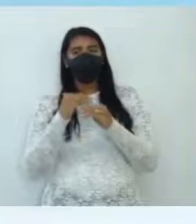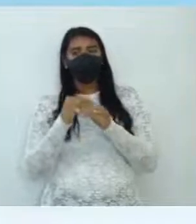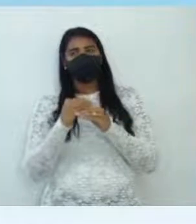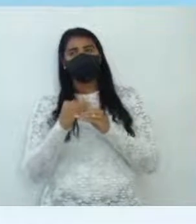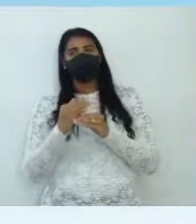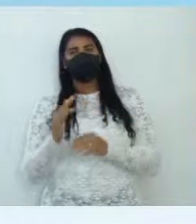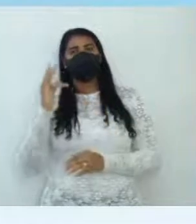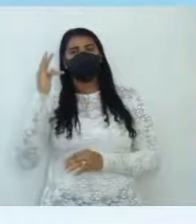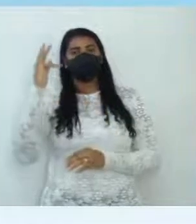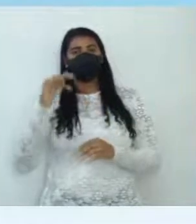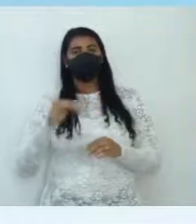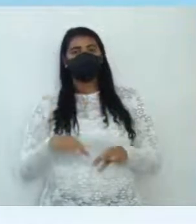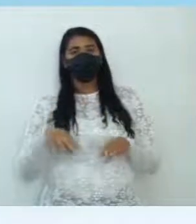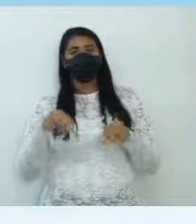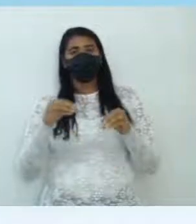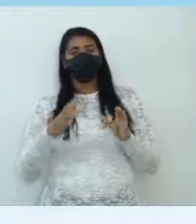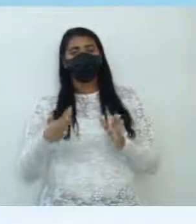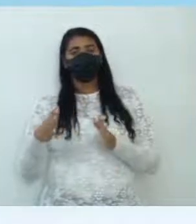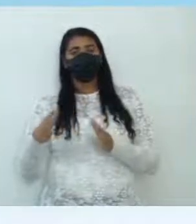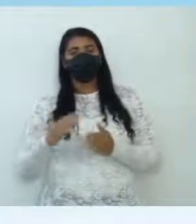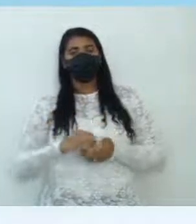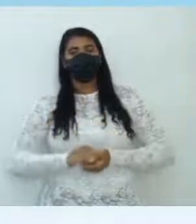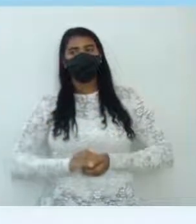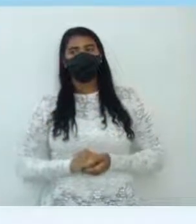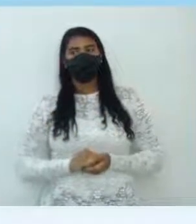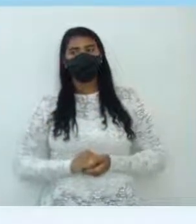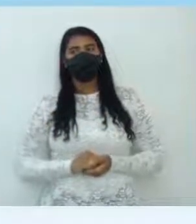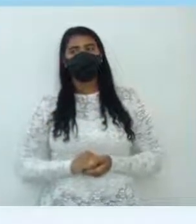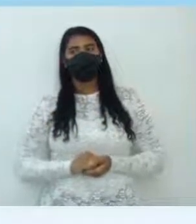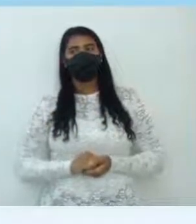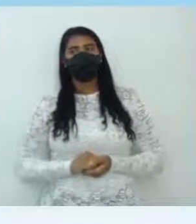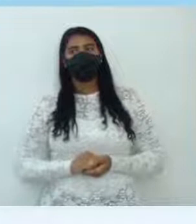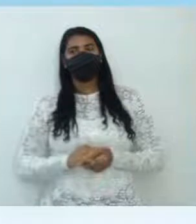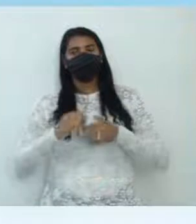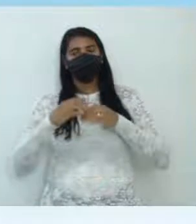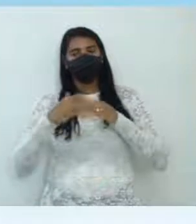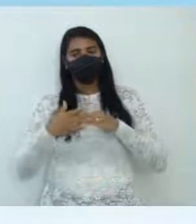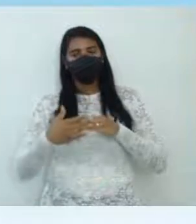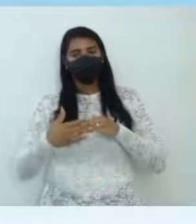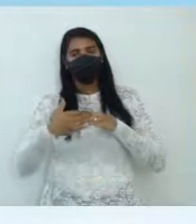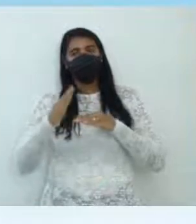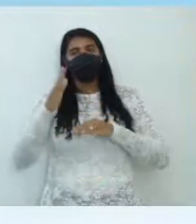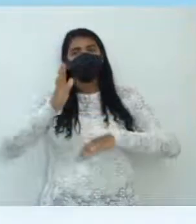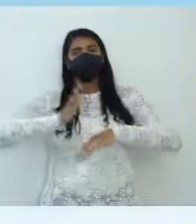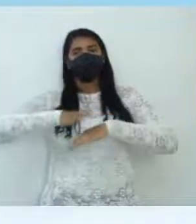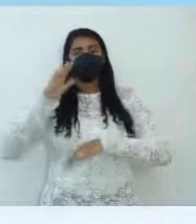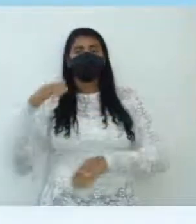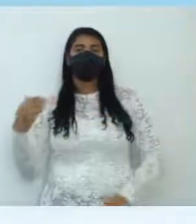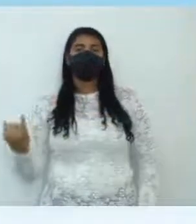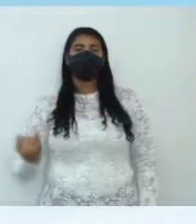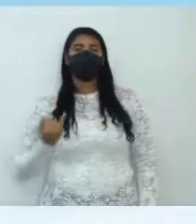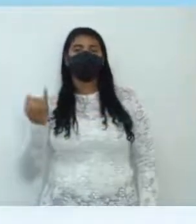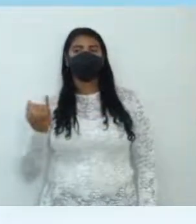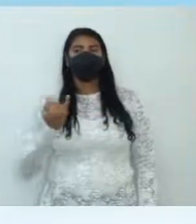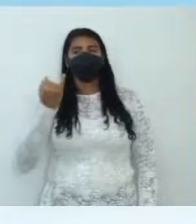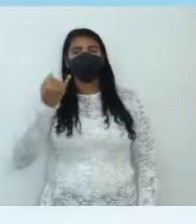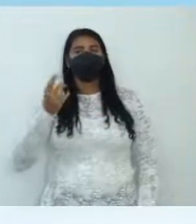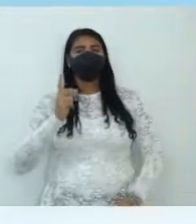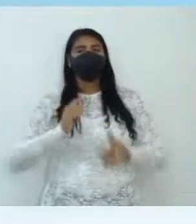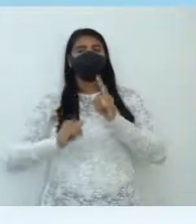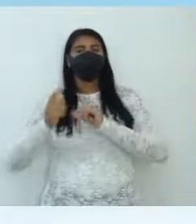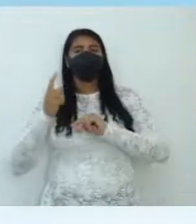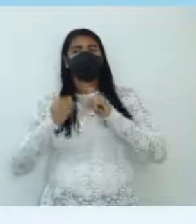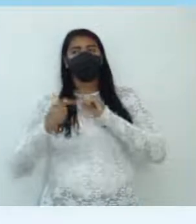estrutura terrestre. Ou seja, trata-se assim de uma das mais importantes atividades